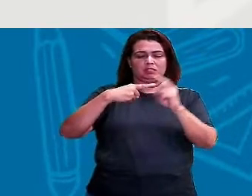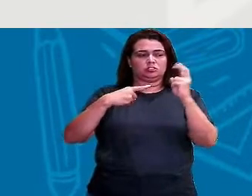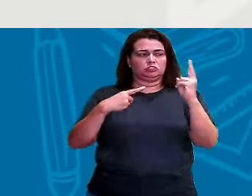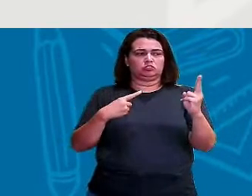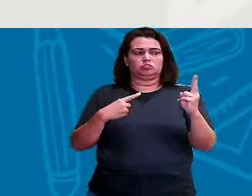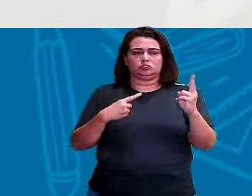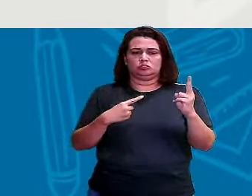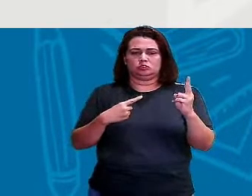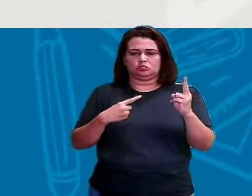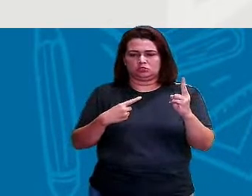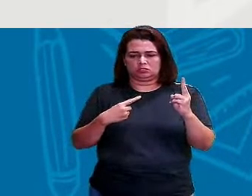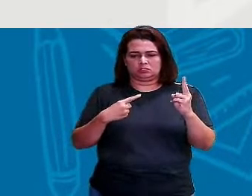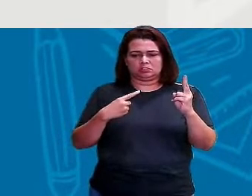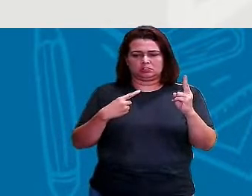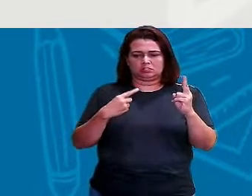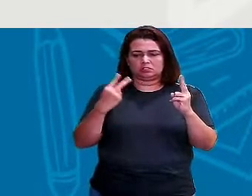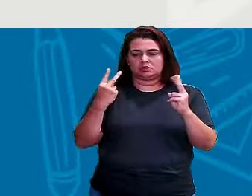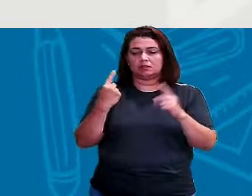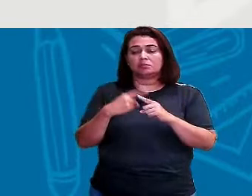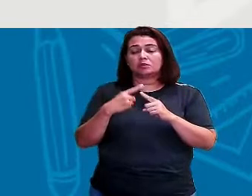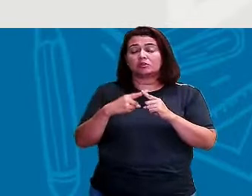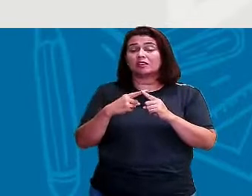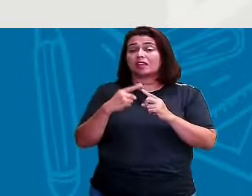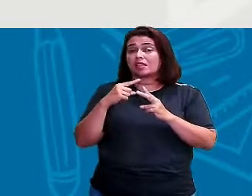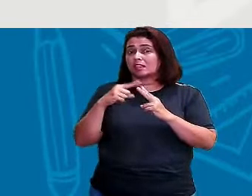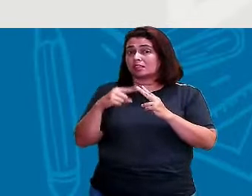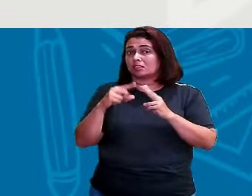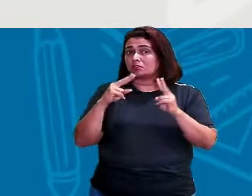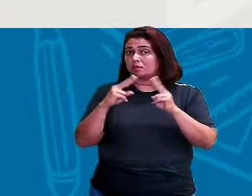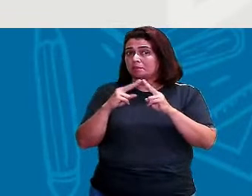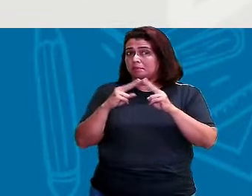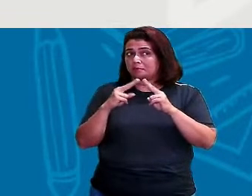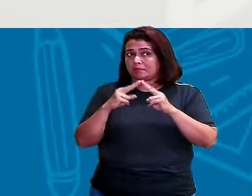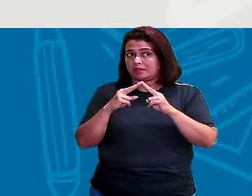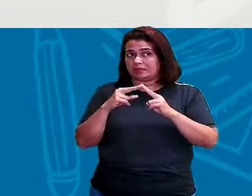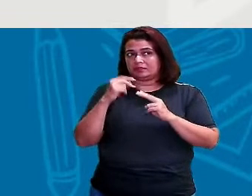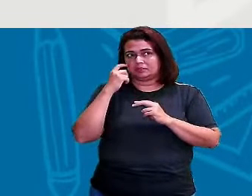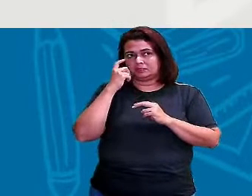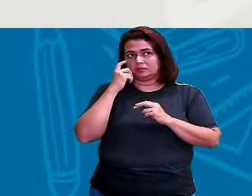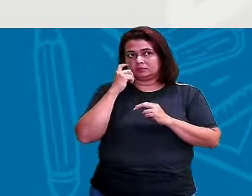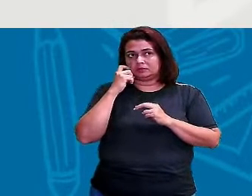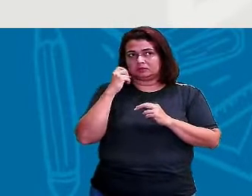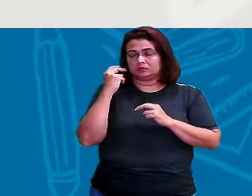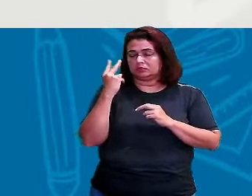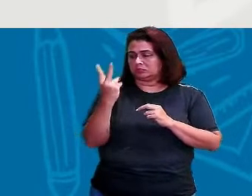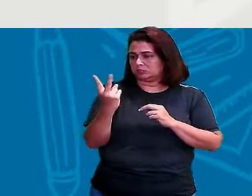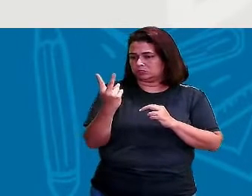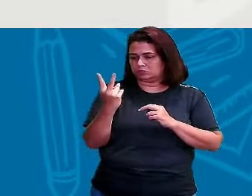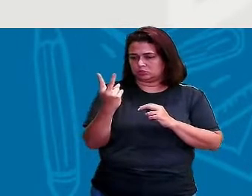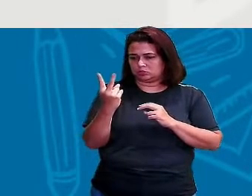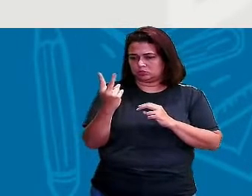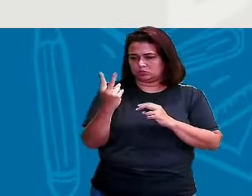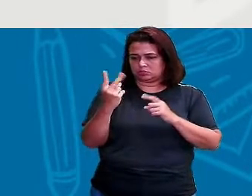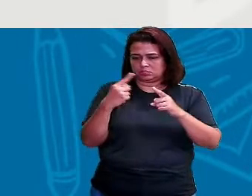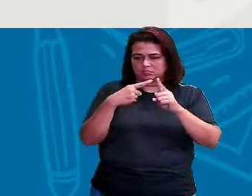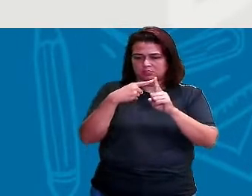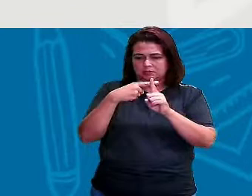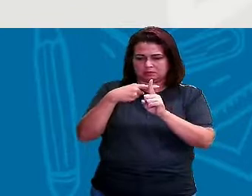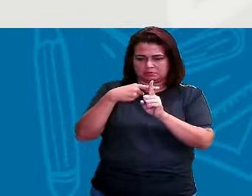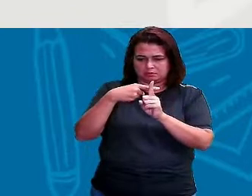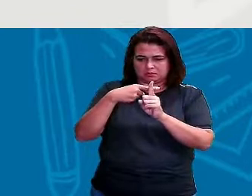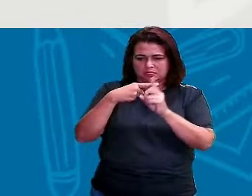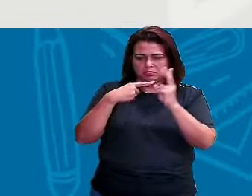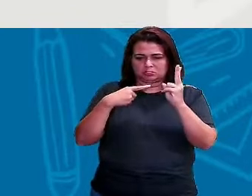2. Porque eu preciso pegar números pares, né? Então, vou começar devagarzinho com o número 2. 2 mais 2